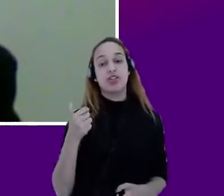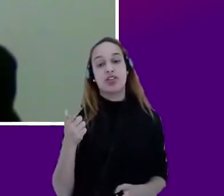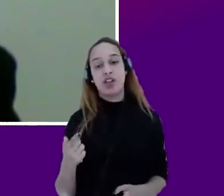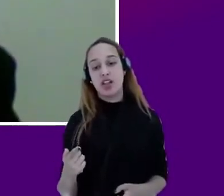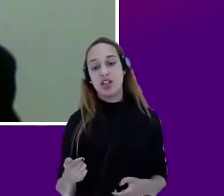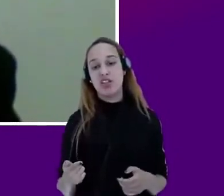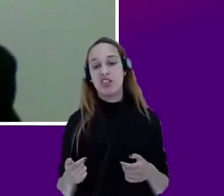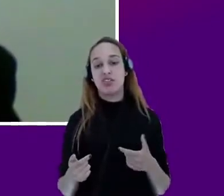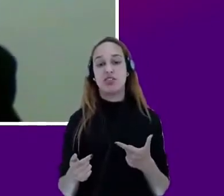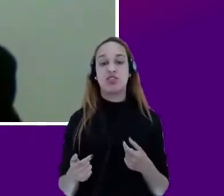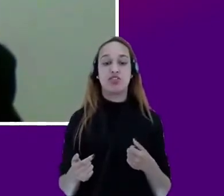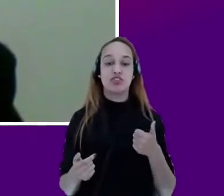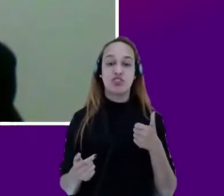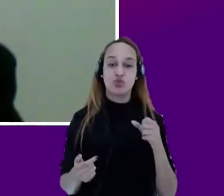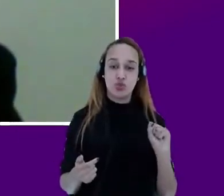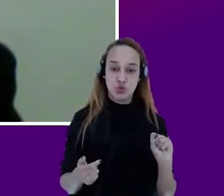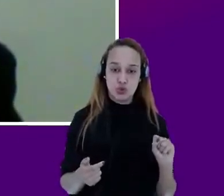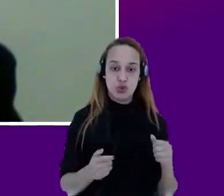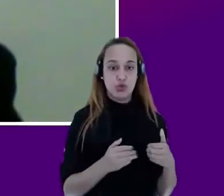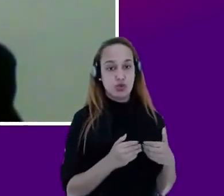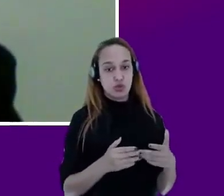quando a gente realizou esses trabalhos,